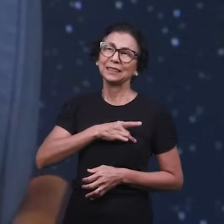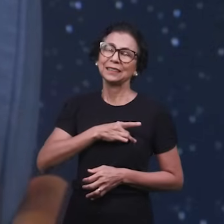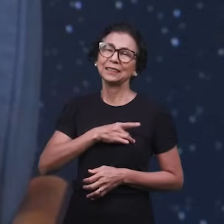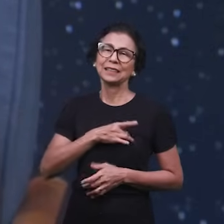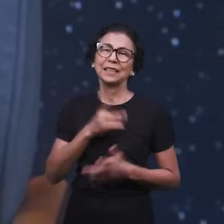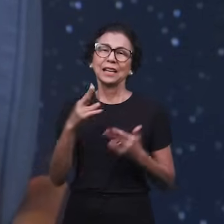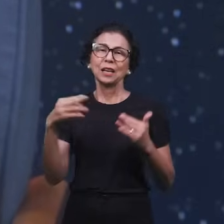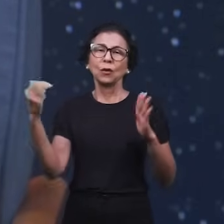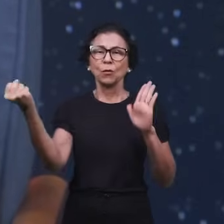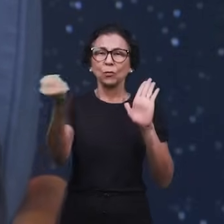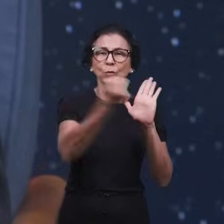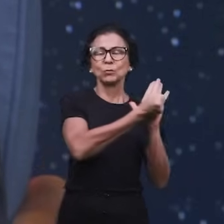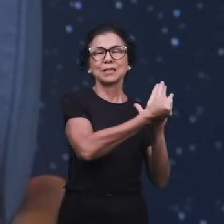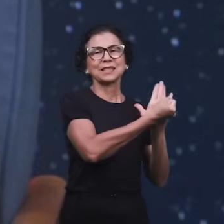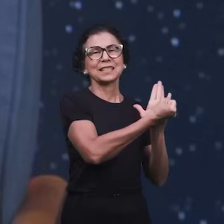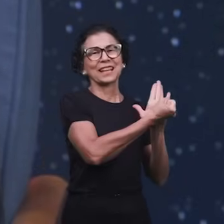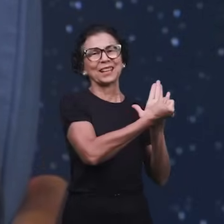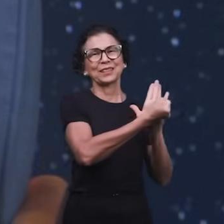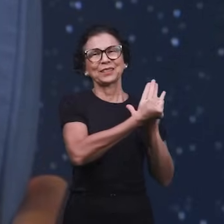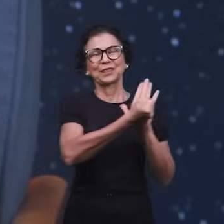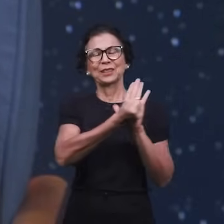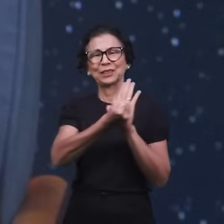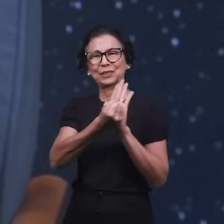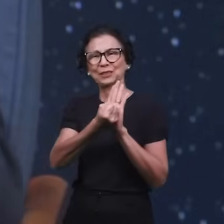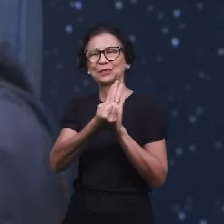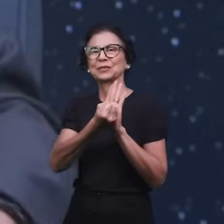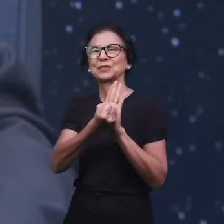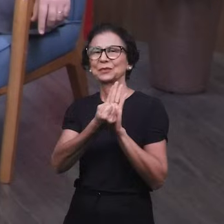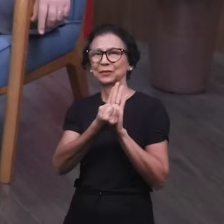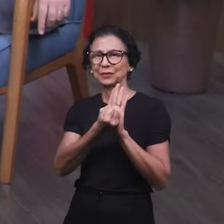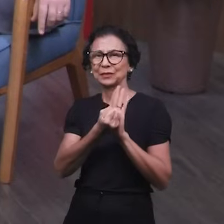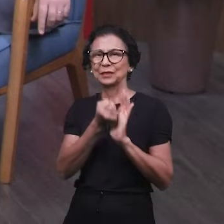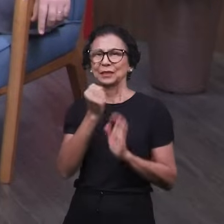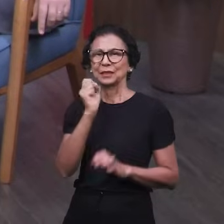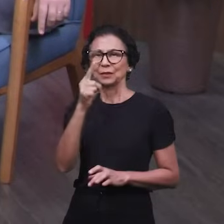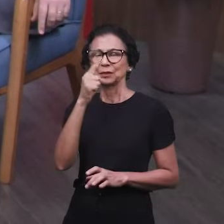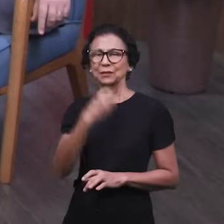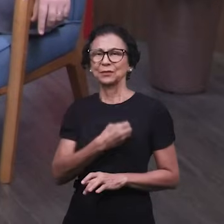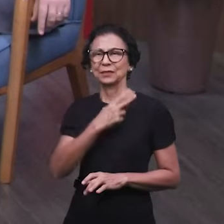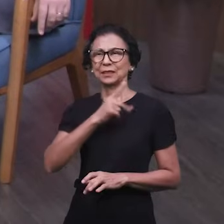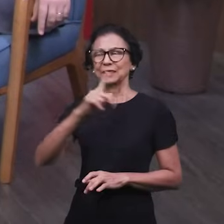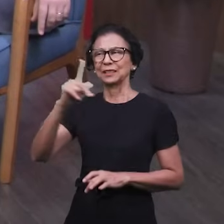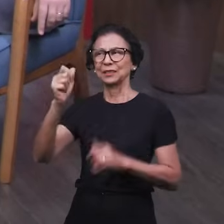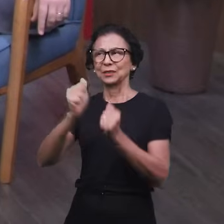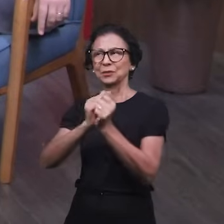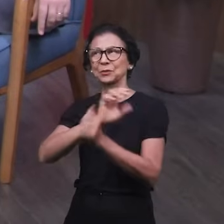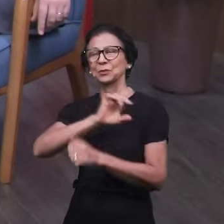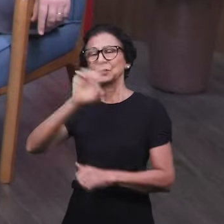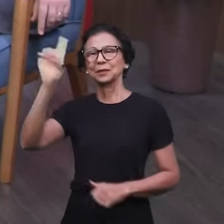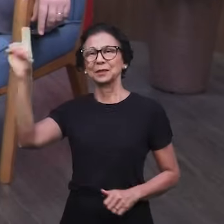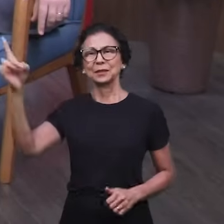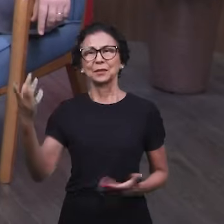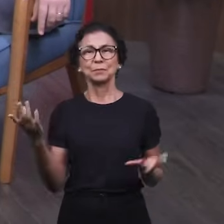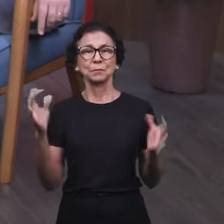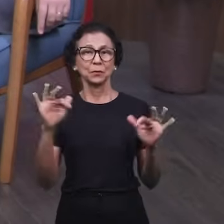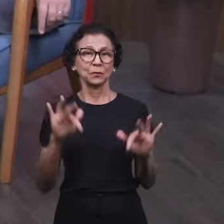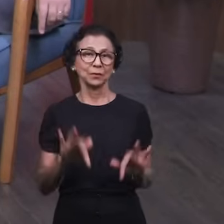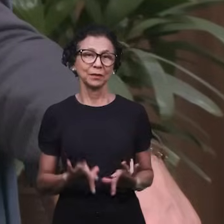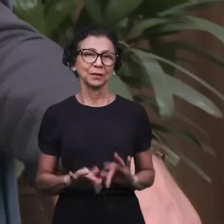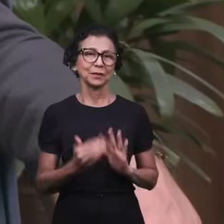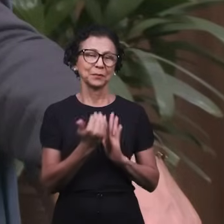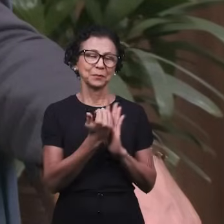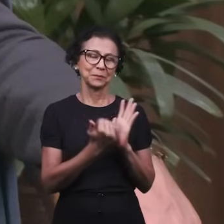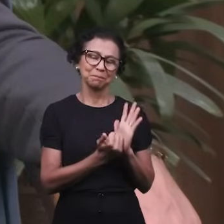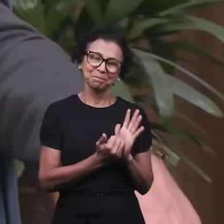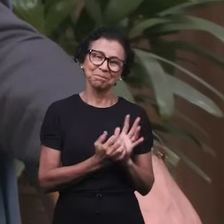te credenciar a viver eternamente com Deus. Glória a Jesus. Bom, a gente já está caminhando para o final do programa,